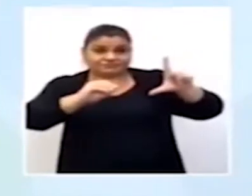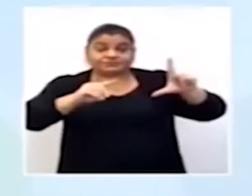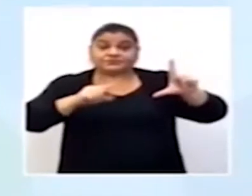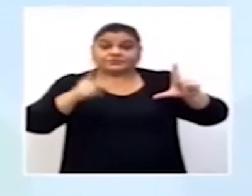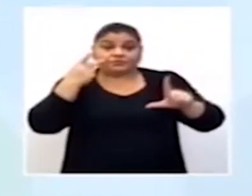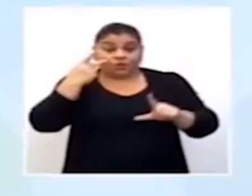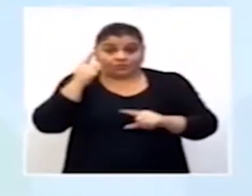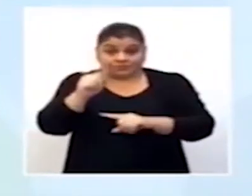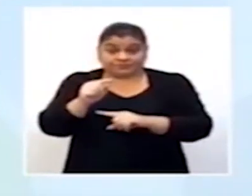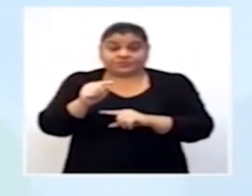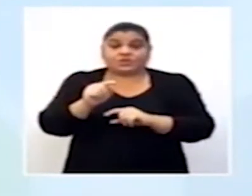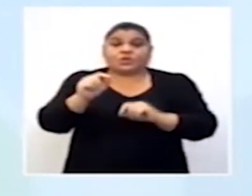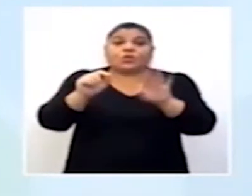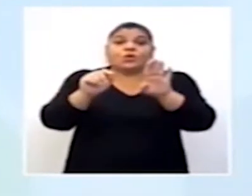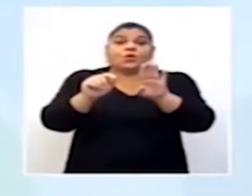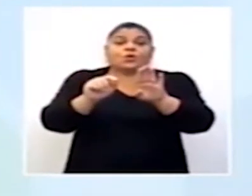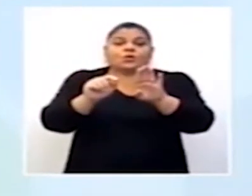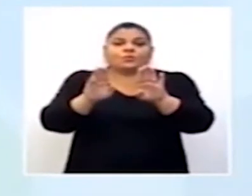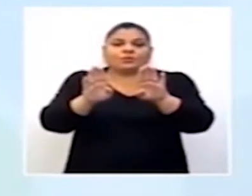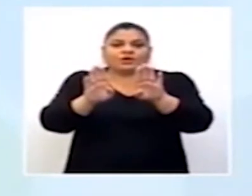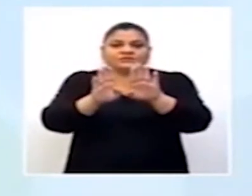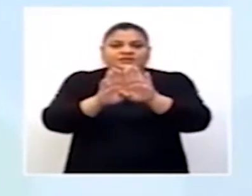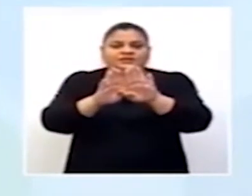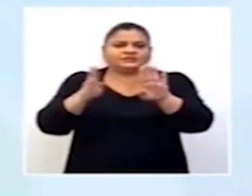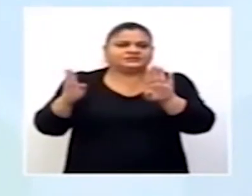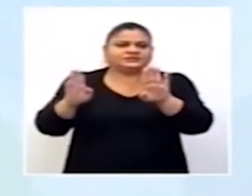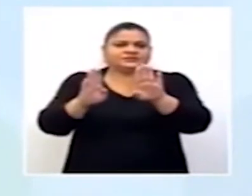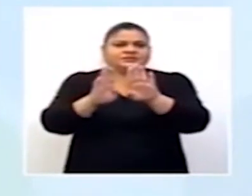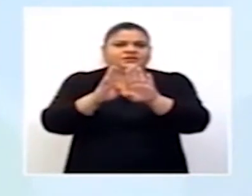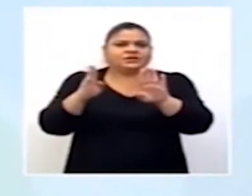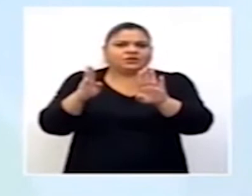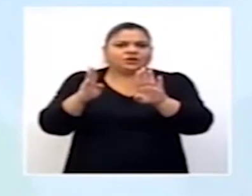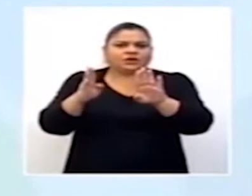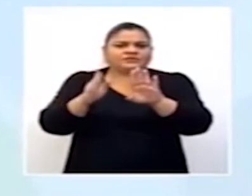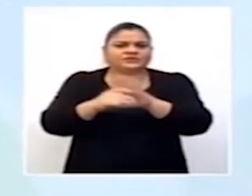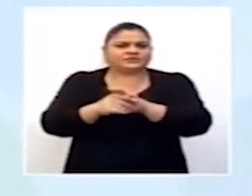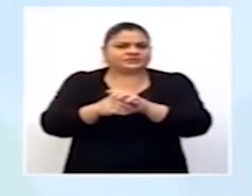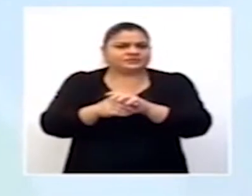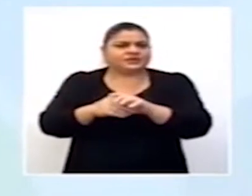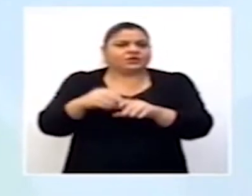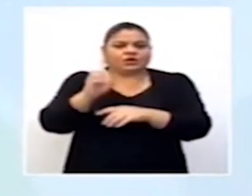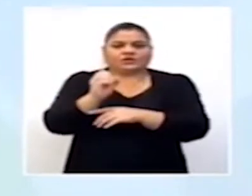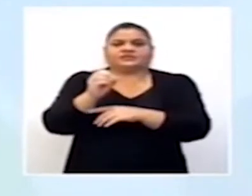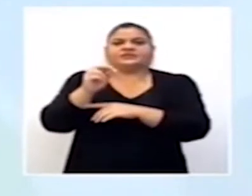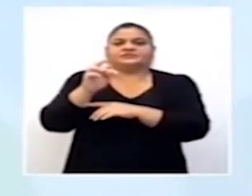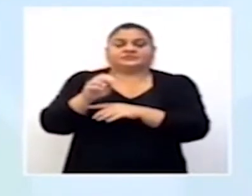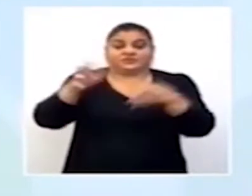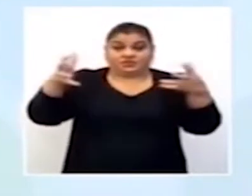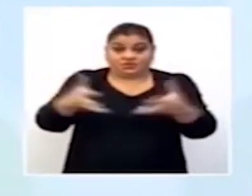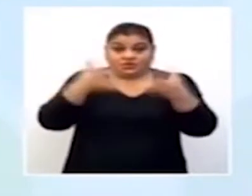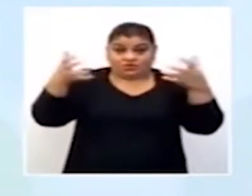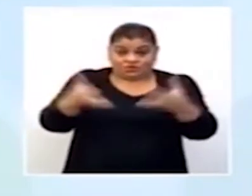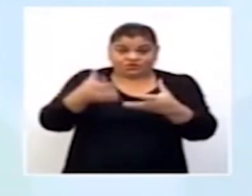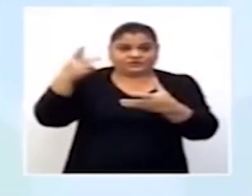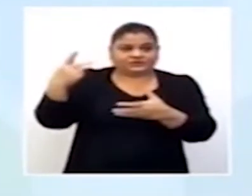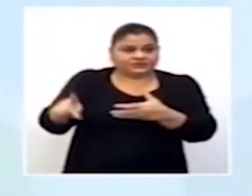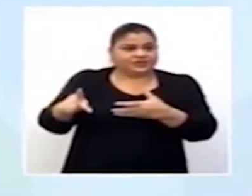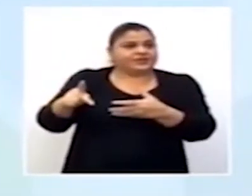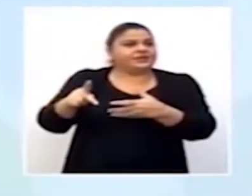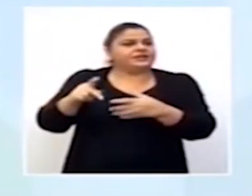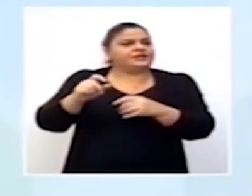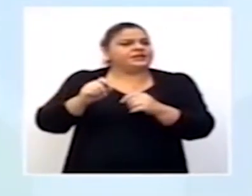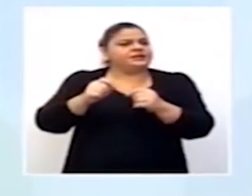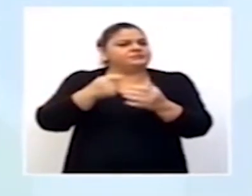lá vamos lá horta do Frederico vende verdura e fruta fresca com agrotóxico couve alface